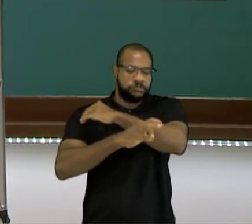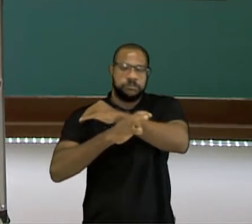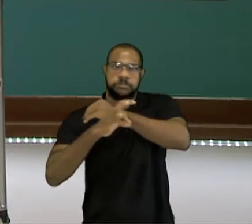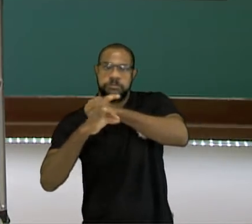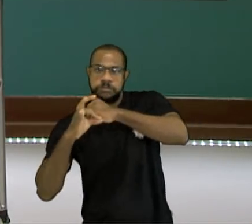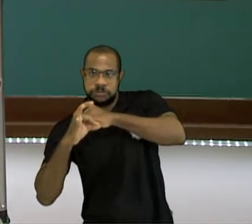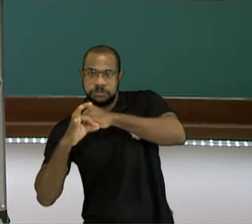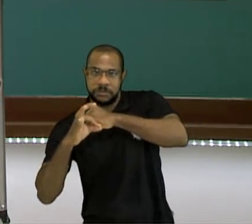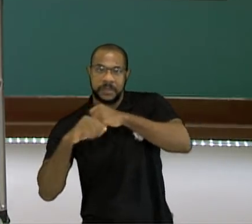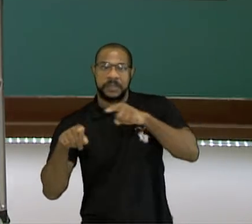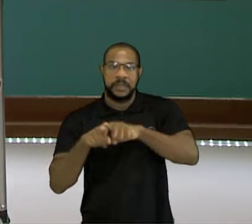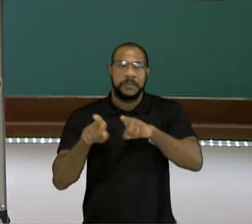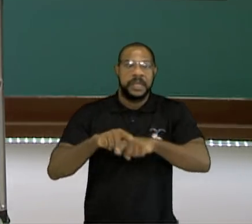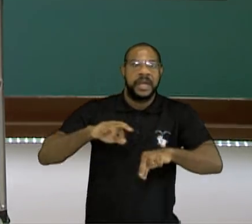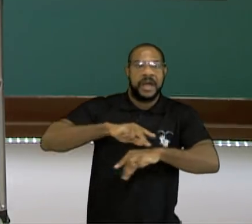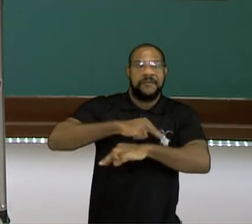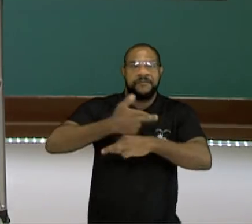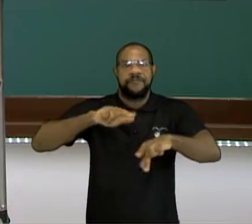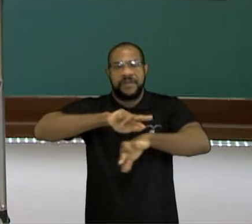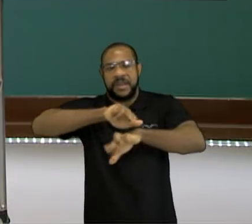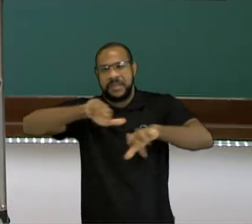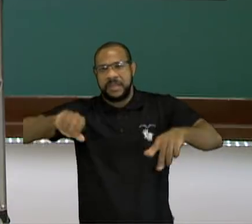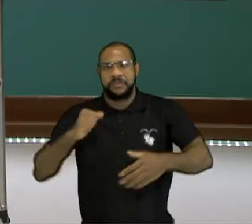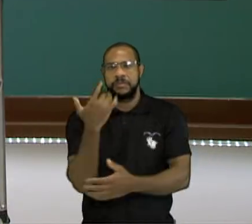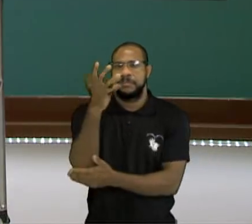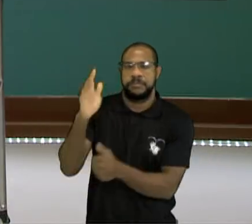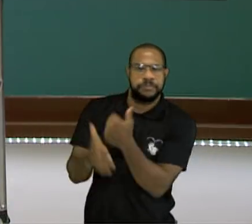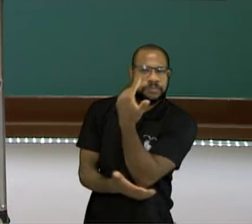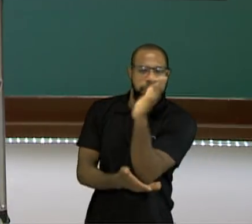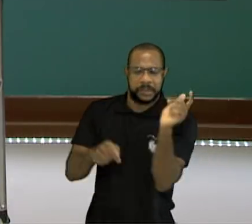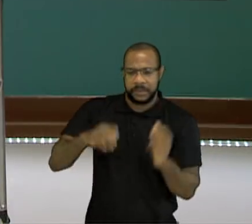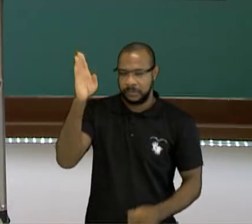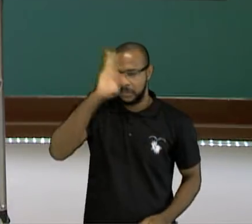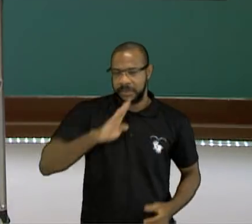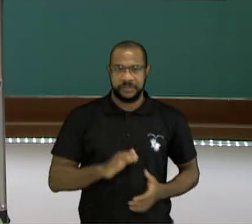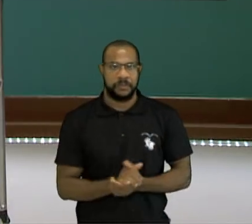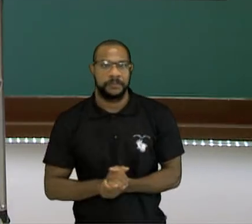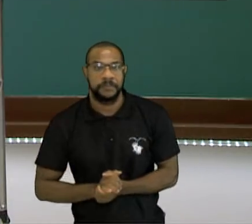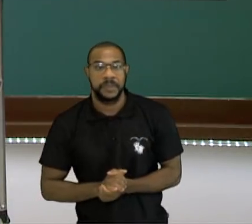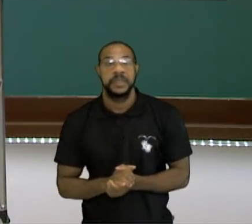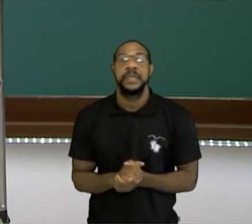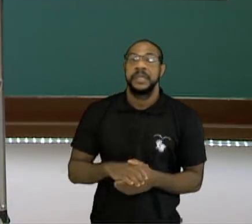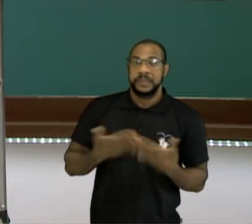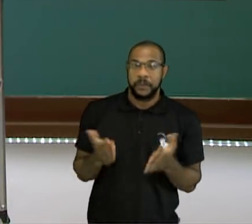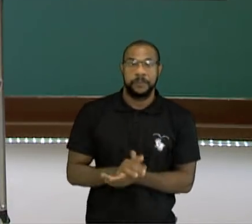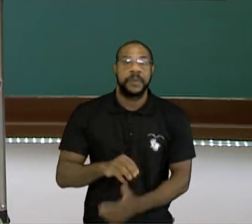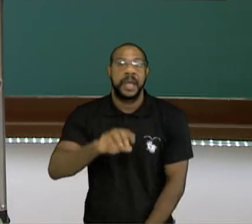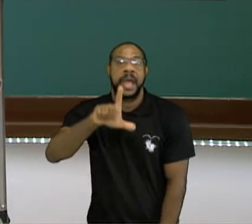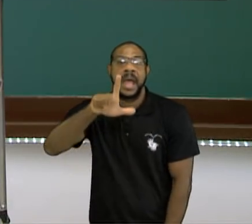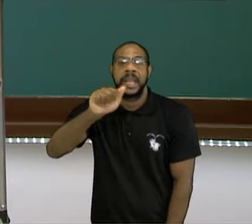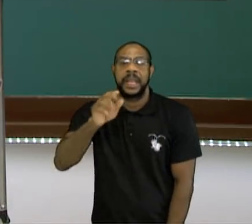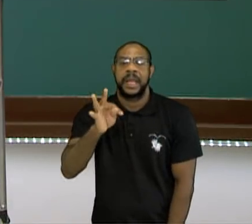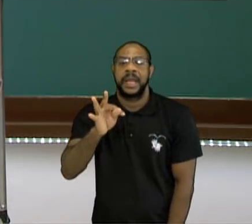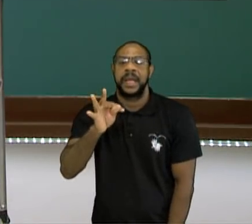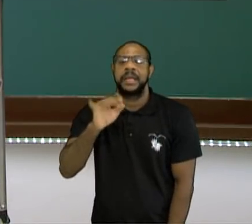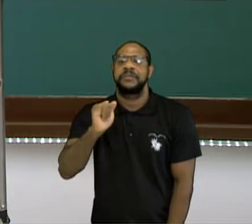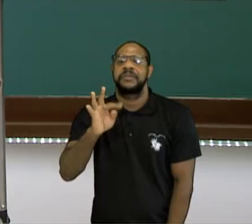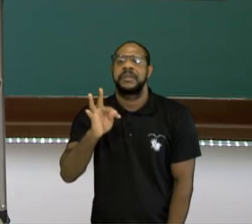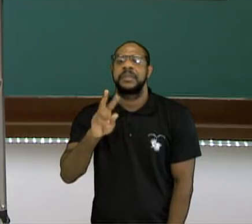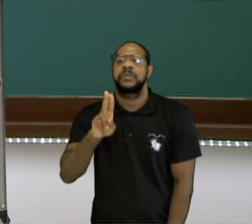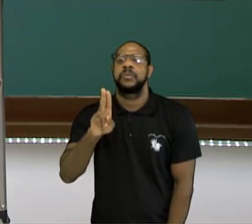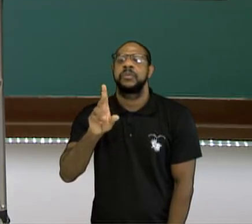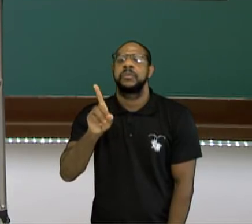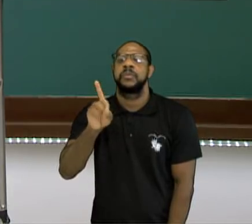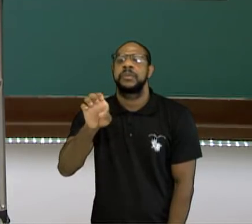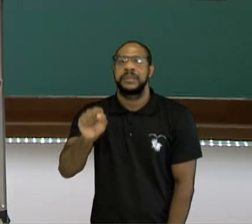e a variedade de paisagens do território brasileiro. Olha, tem conceitos aqui muito importantes que nós precisamos tratar antes da